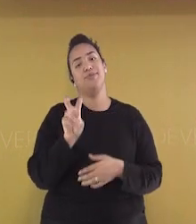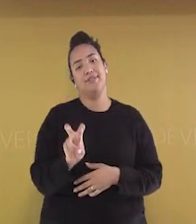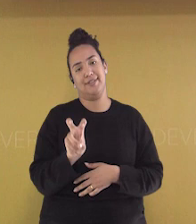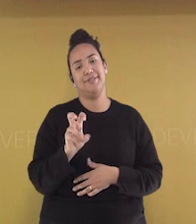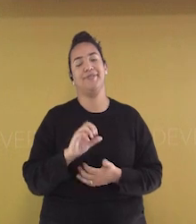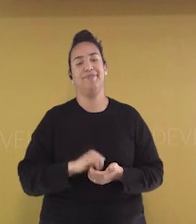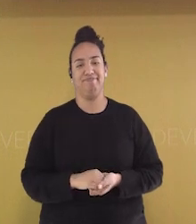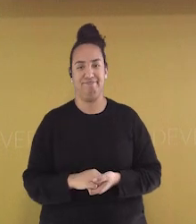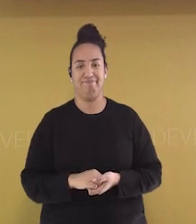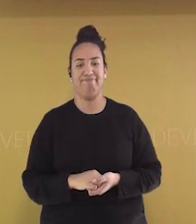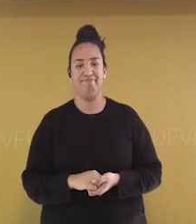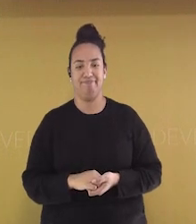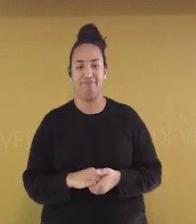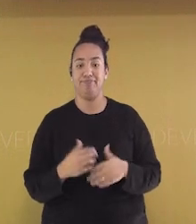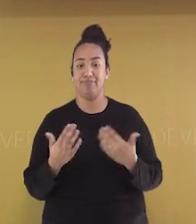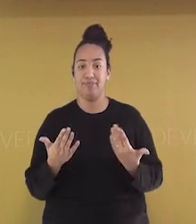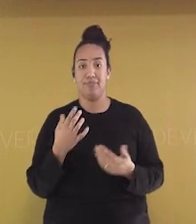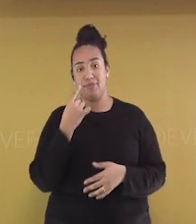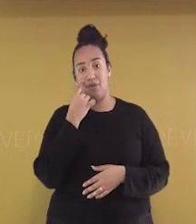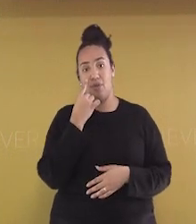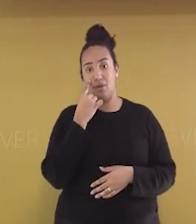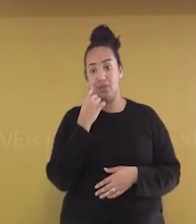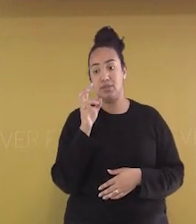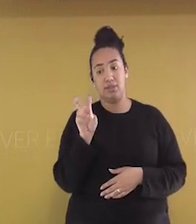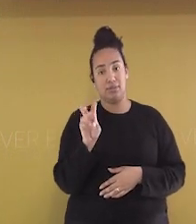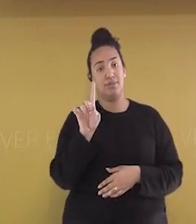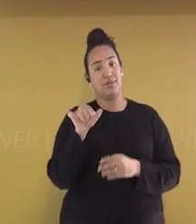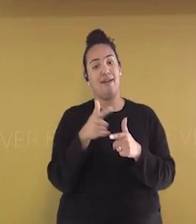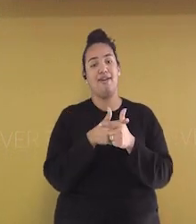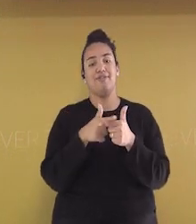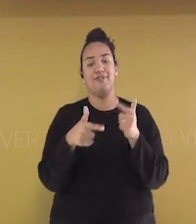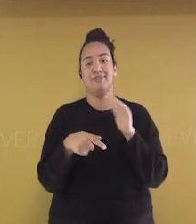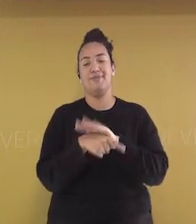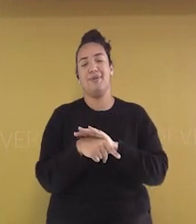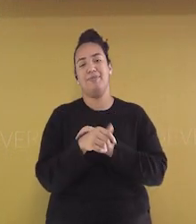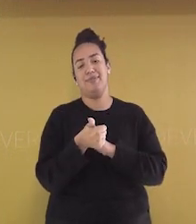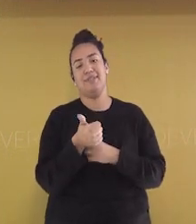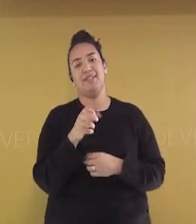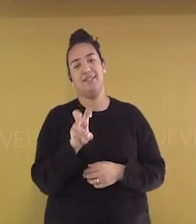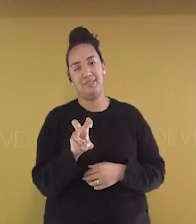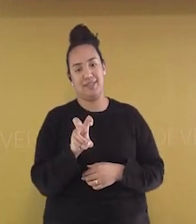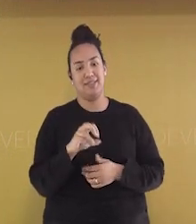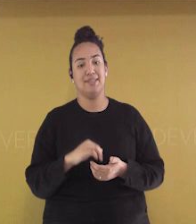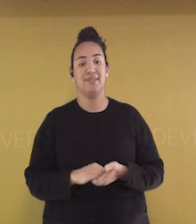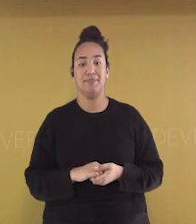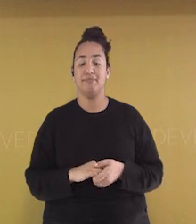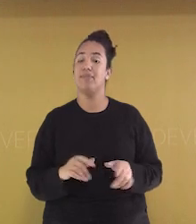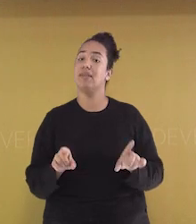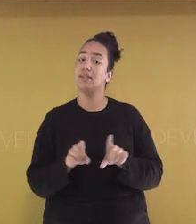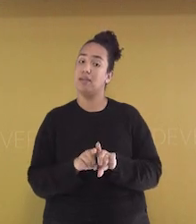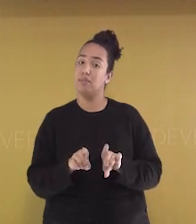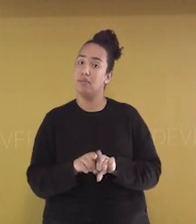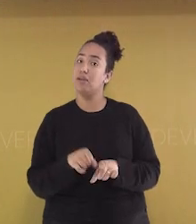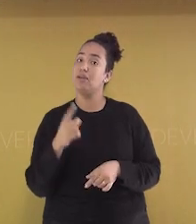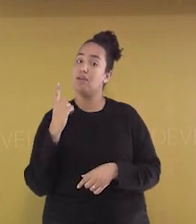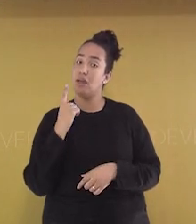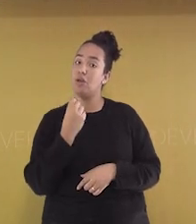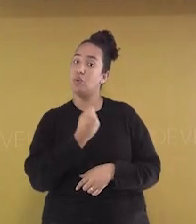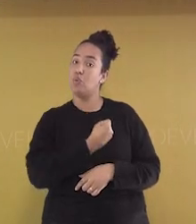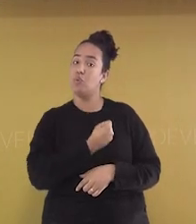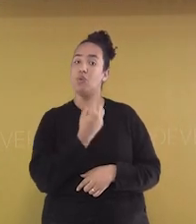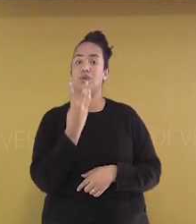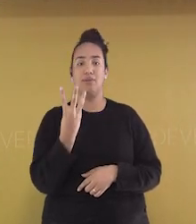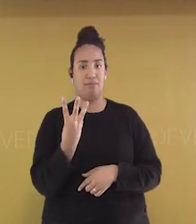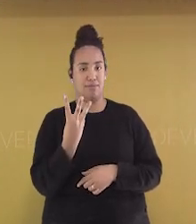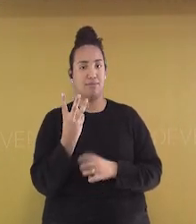é divisível por 5. Ou seja, o 5 é um divisor do 15. Além do